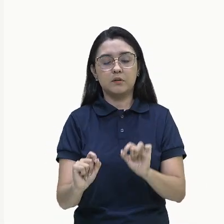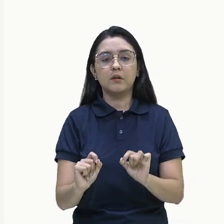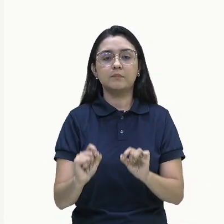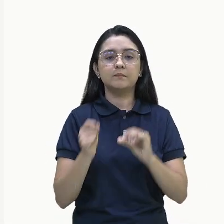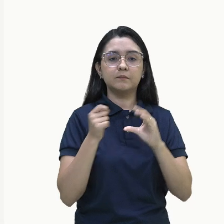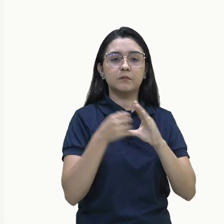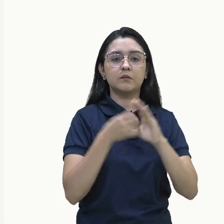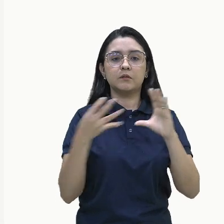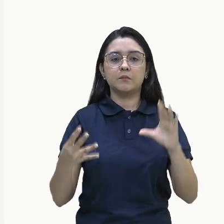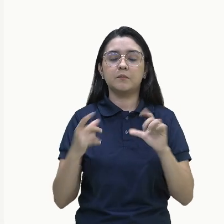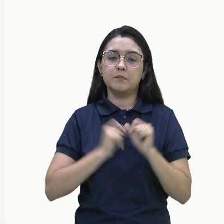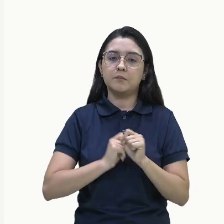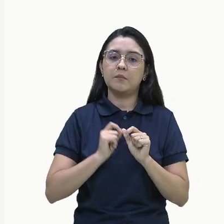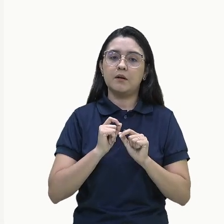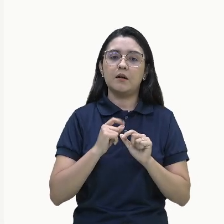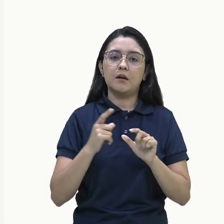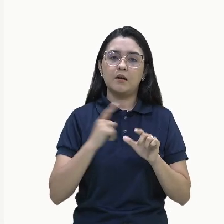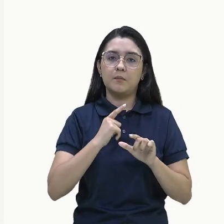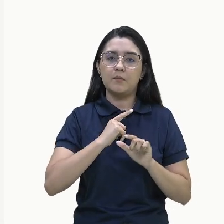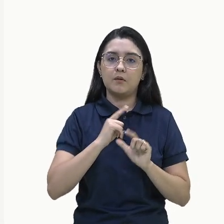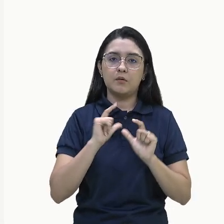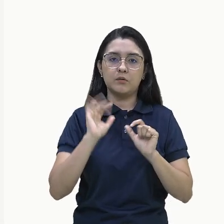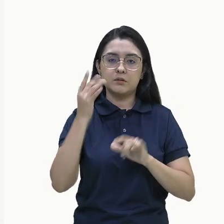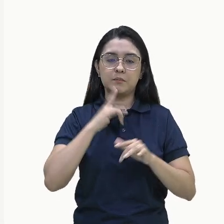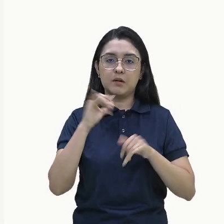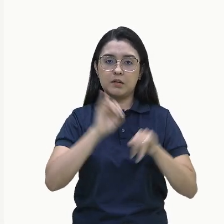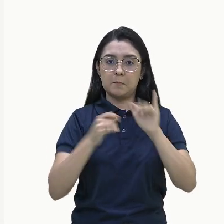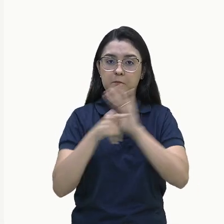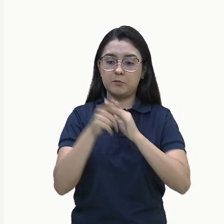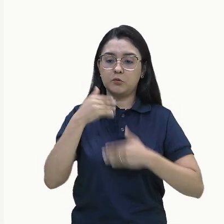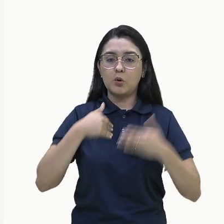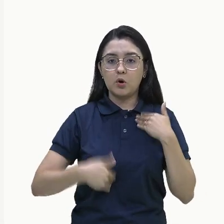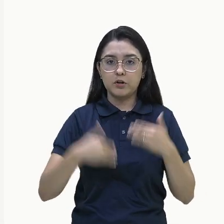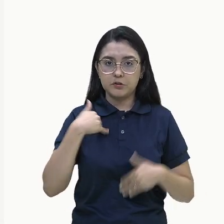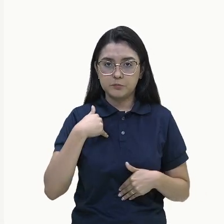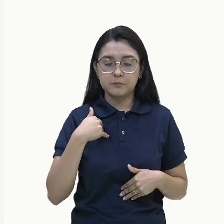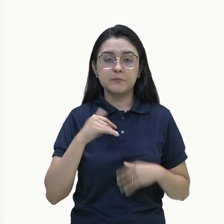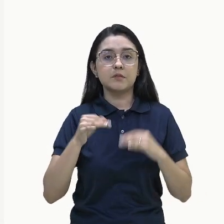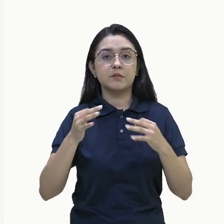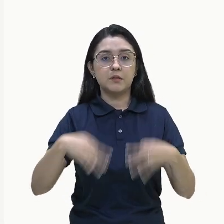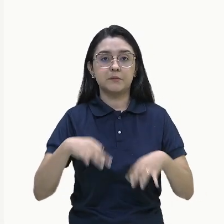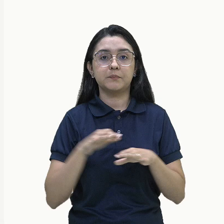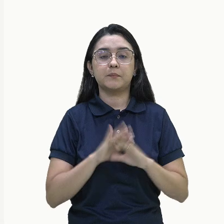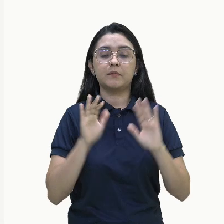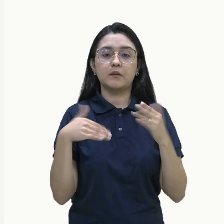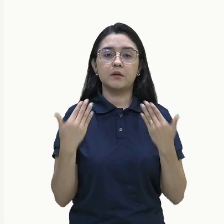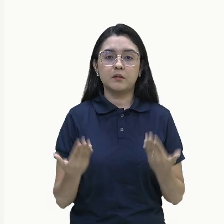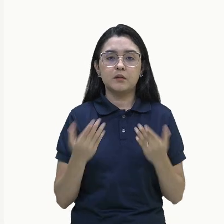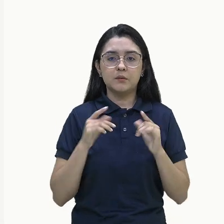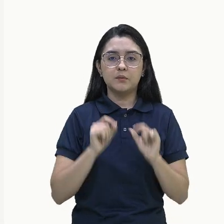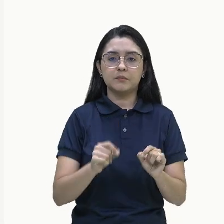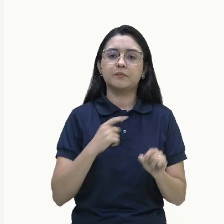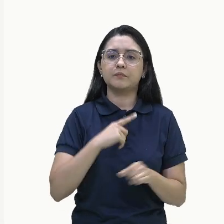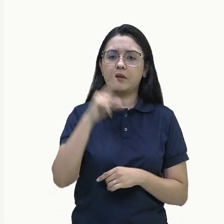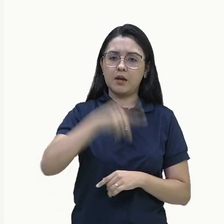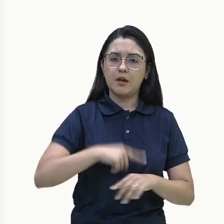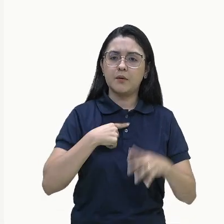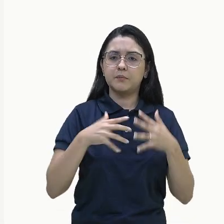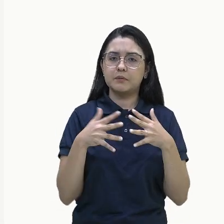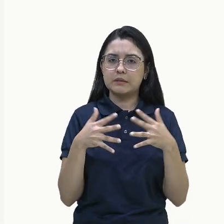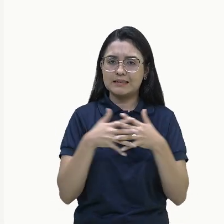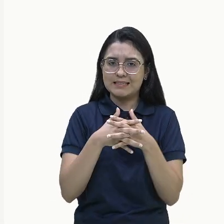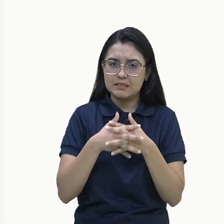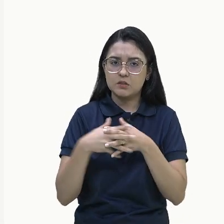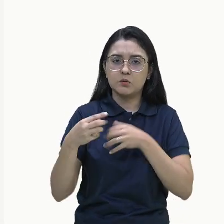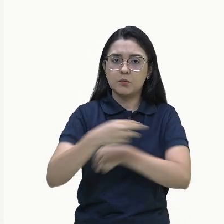uma reação química que esteja ocorrendo no seu organismo. Então, o tecido muscular, ele é